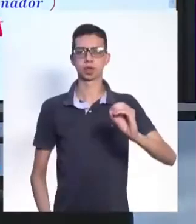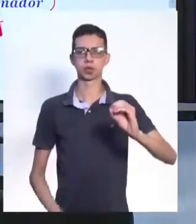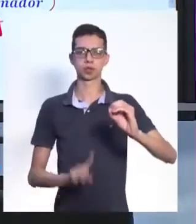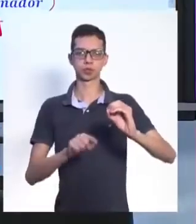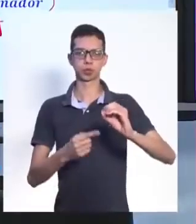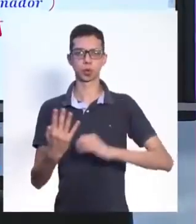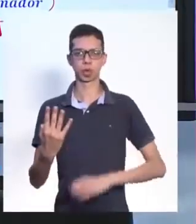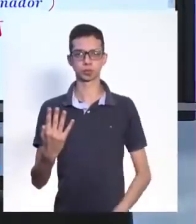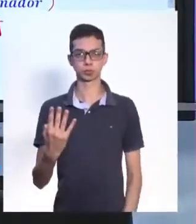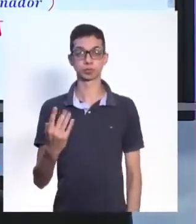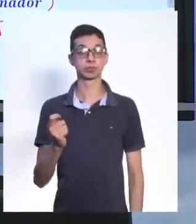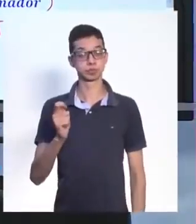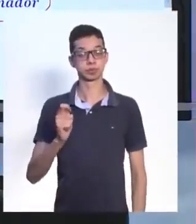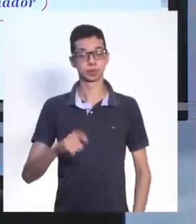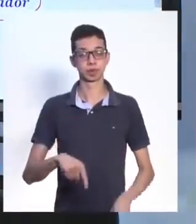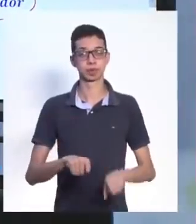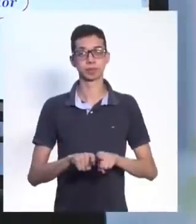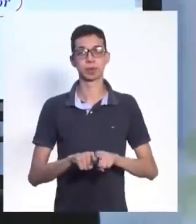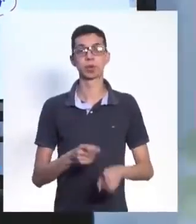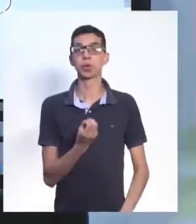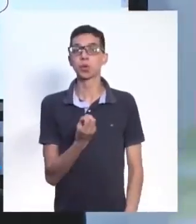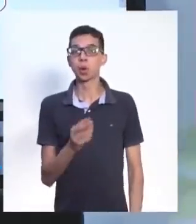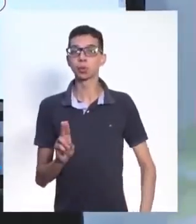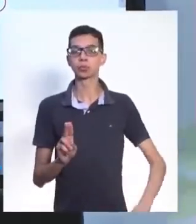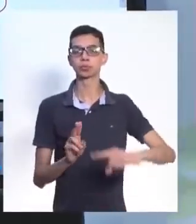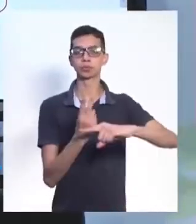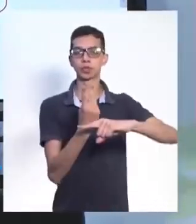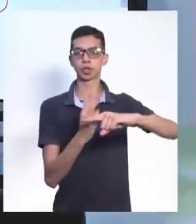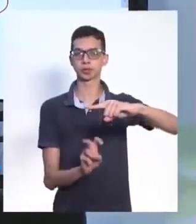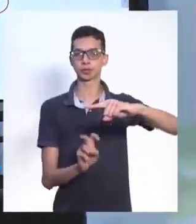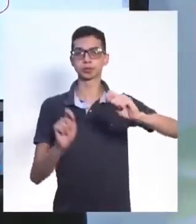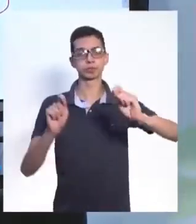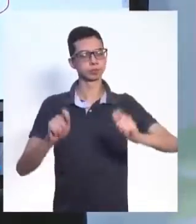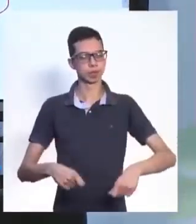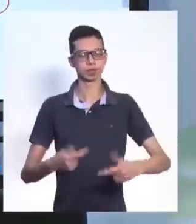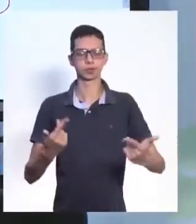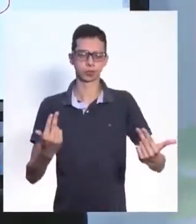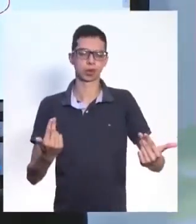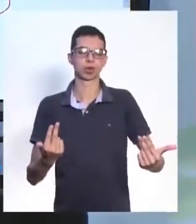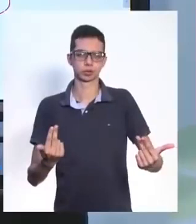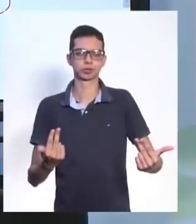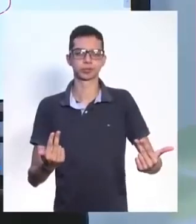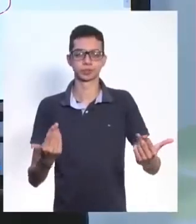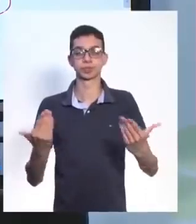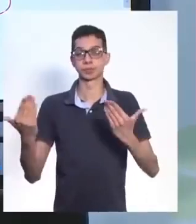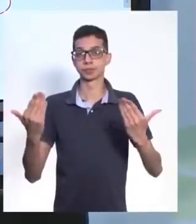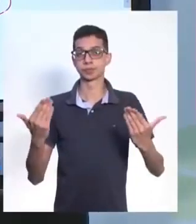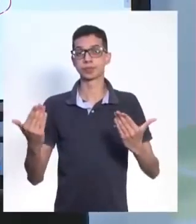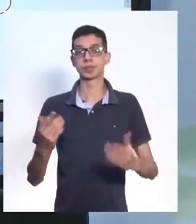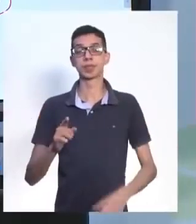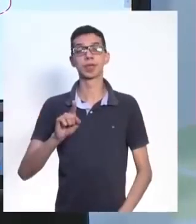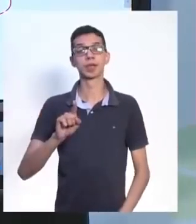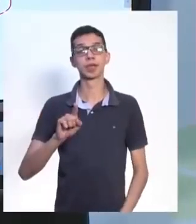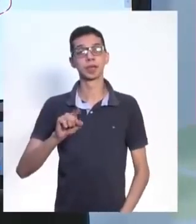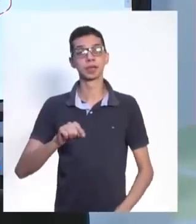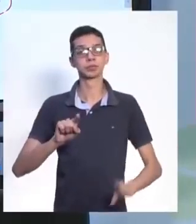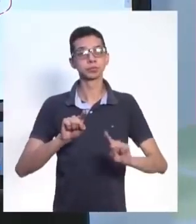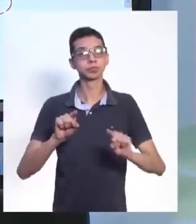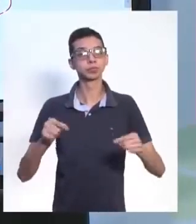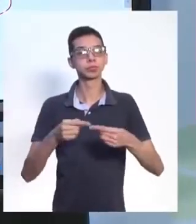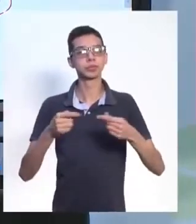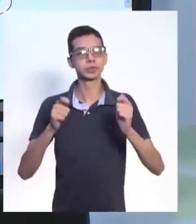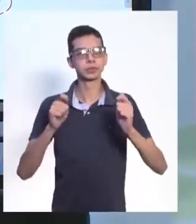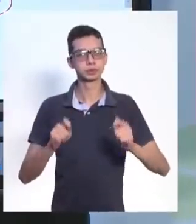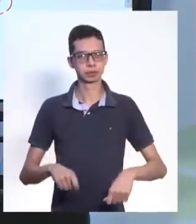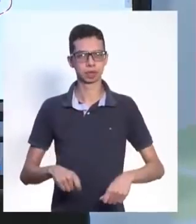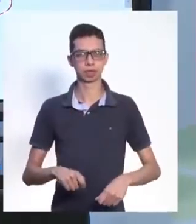eu 4/10, como a mesma coisa que 2/5. São frações equivalentes, né? São termos equivalentes, né? Não é a